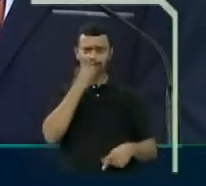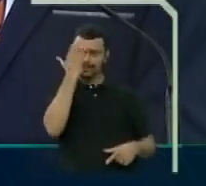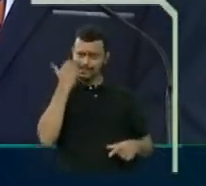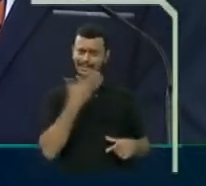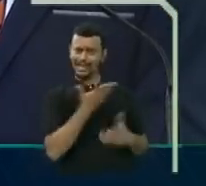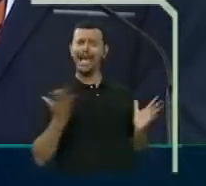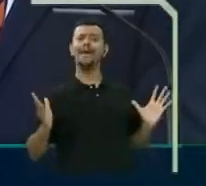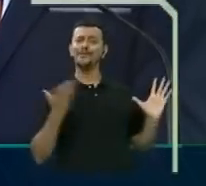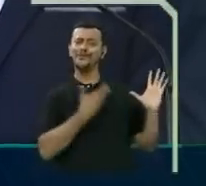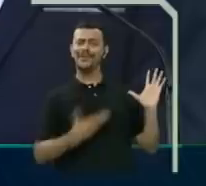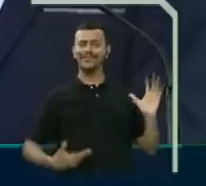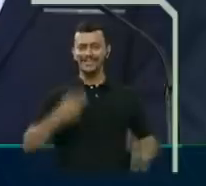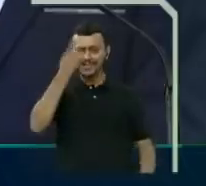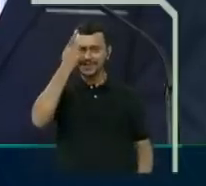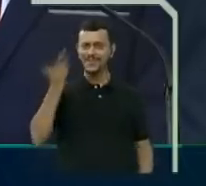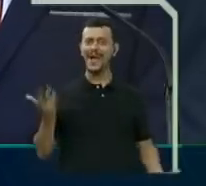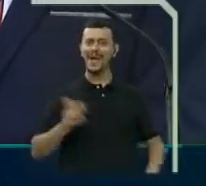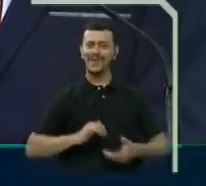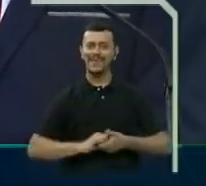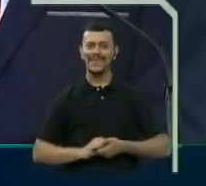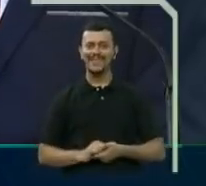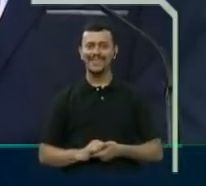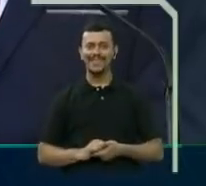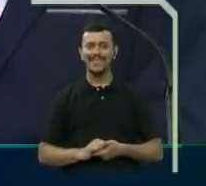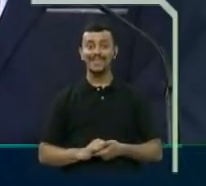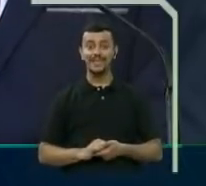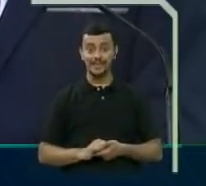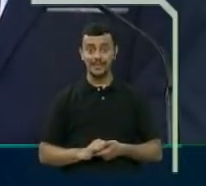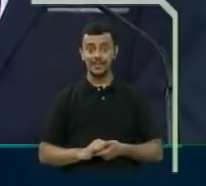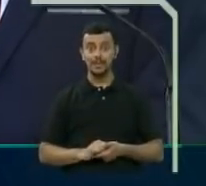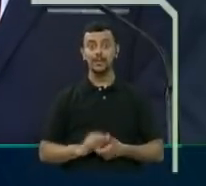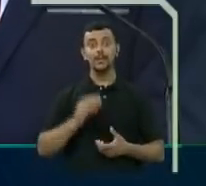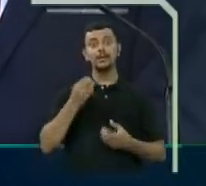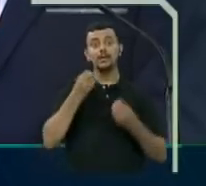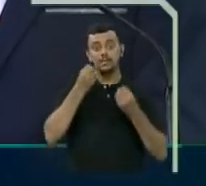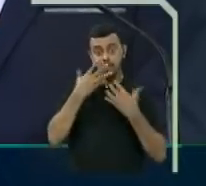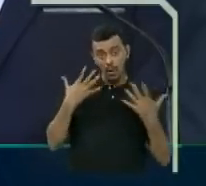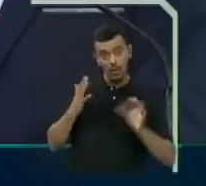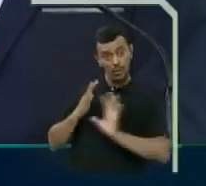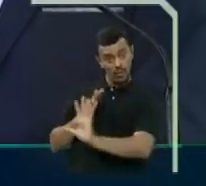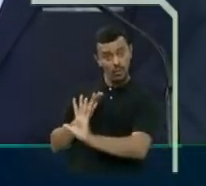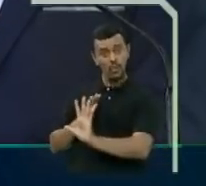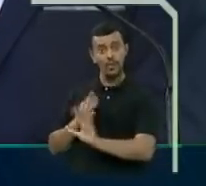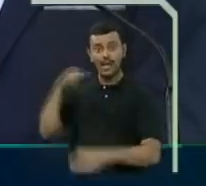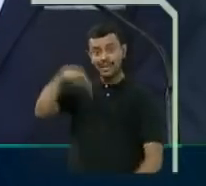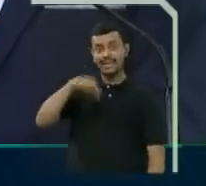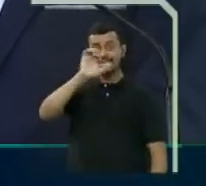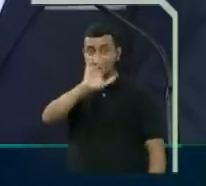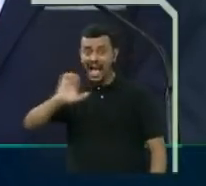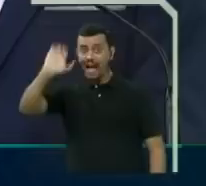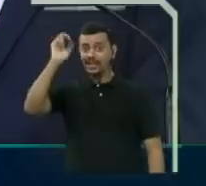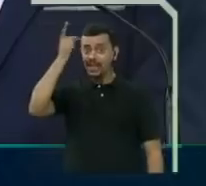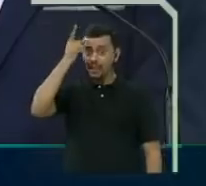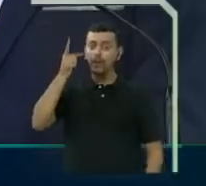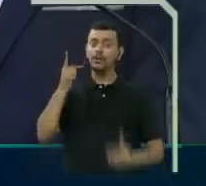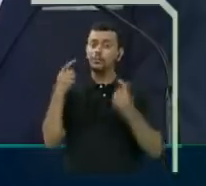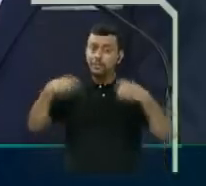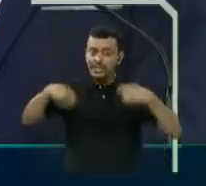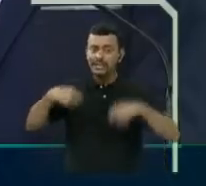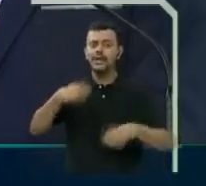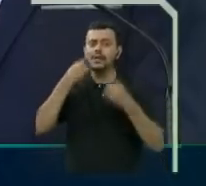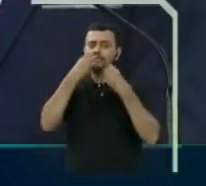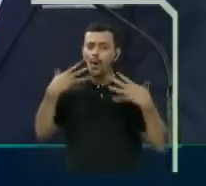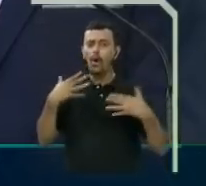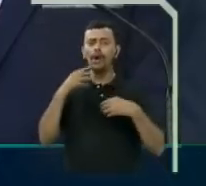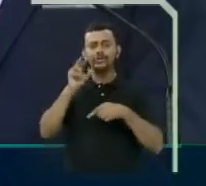Márcio, posso responder? Fala o número, João. Márcio, o que São Paulo, o que o Estado precisa é boa gestão e eficiência